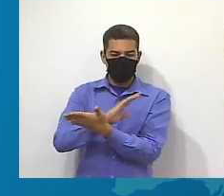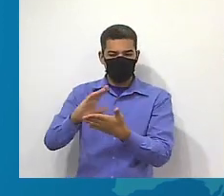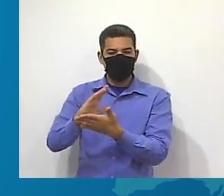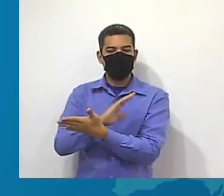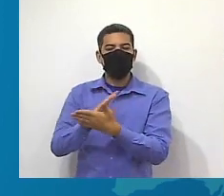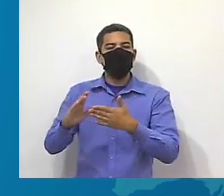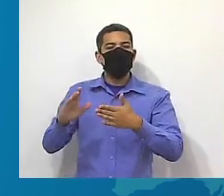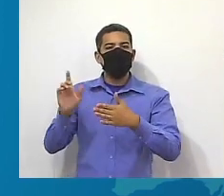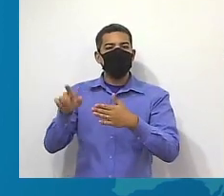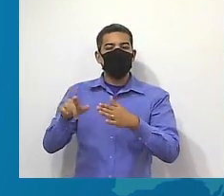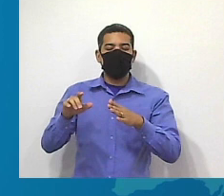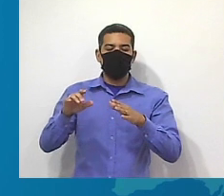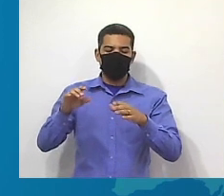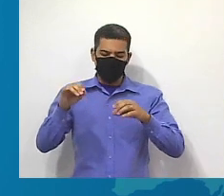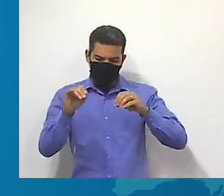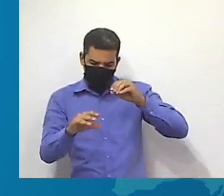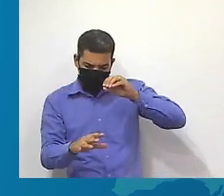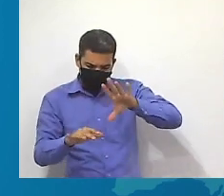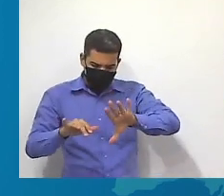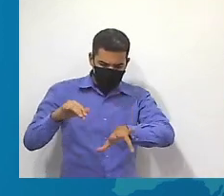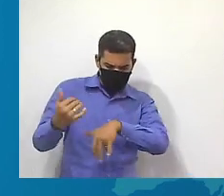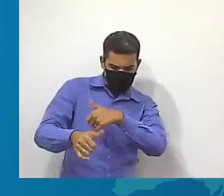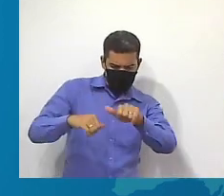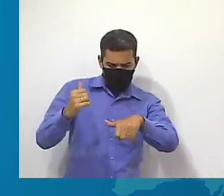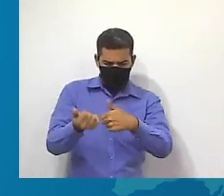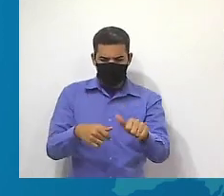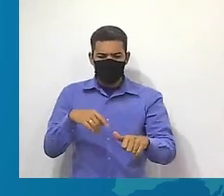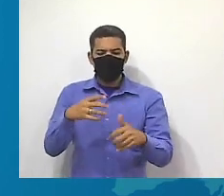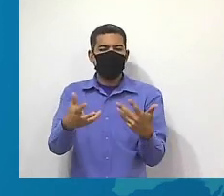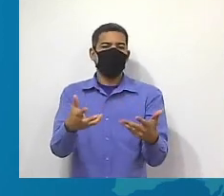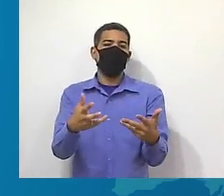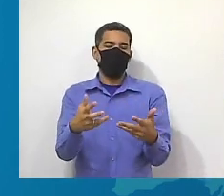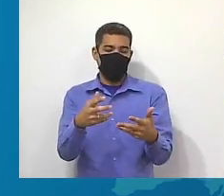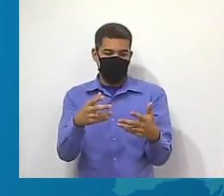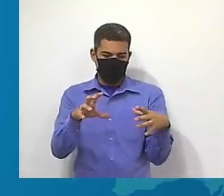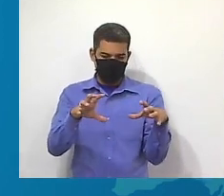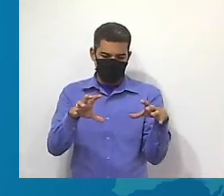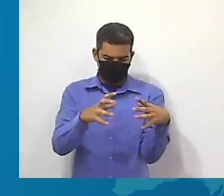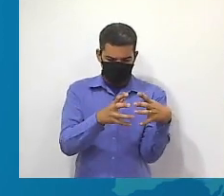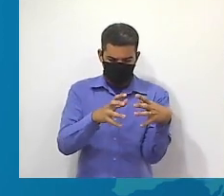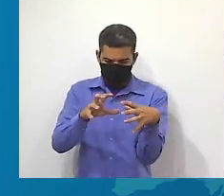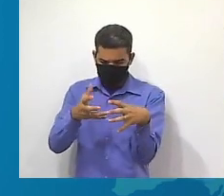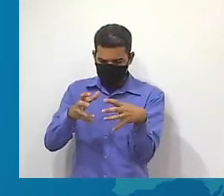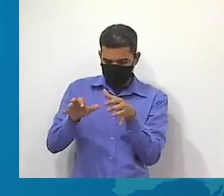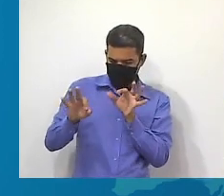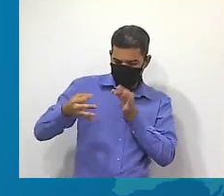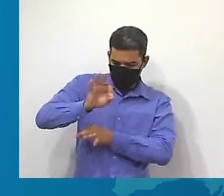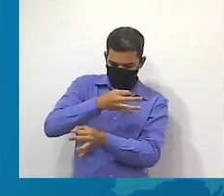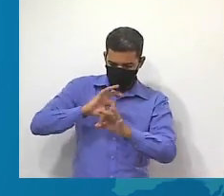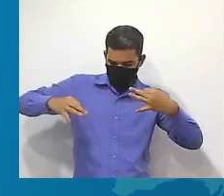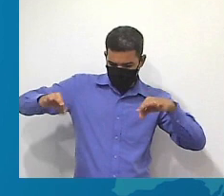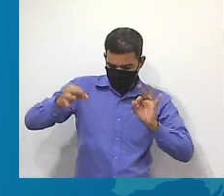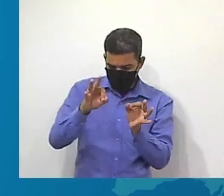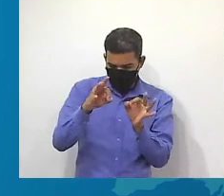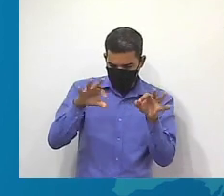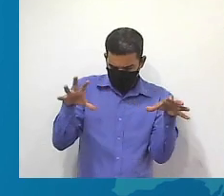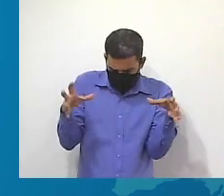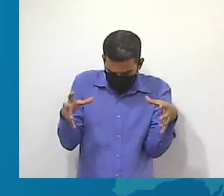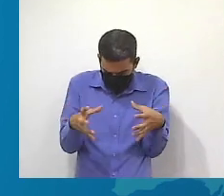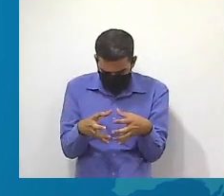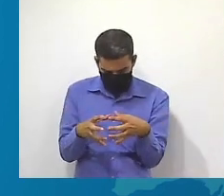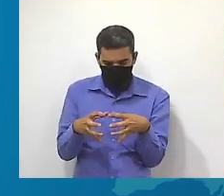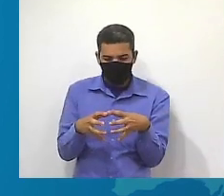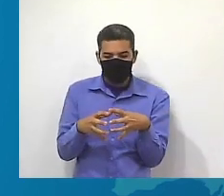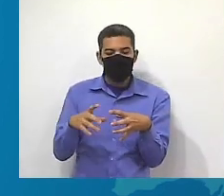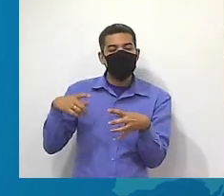para deixar as moléculas, as partículas coesas, né, agrupadas, aproximadas, organizadas, e